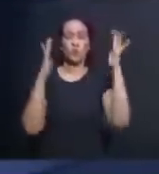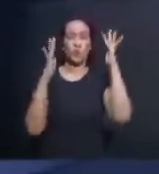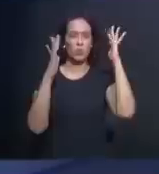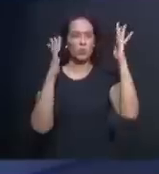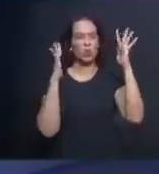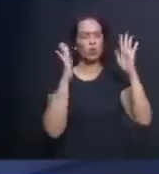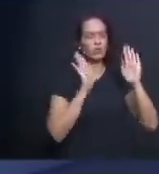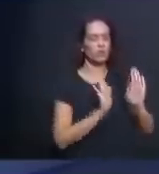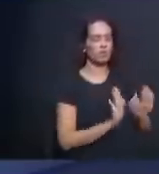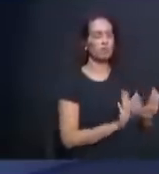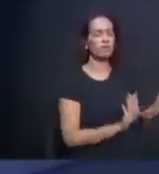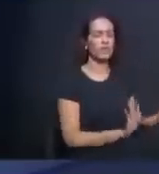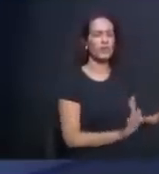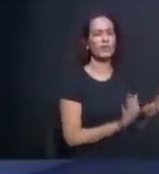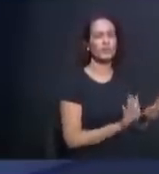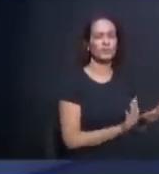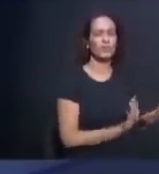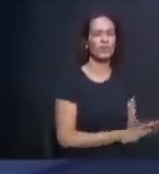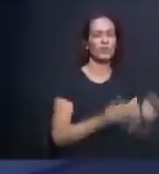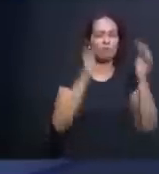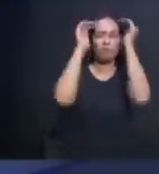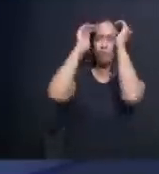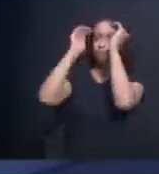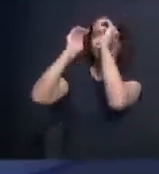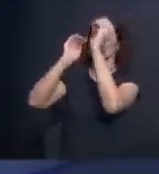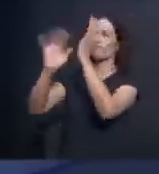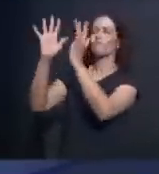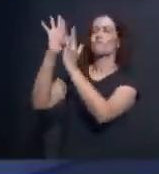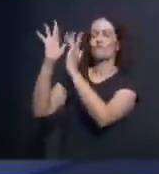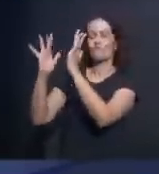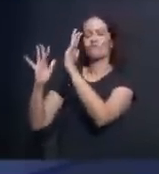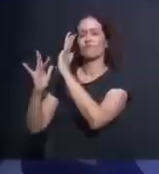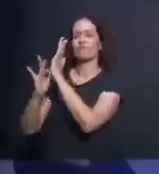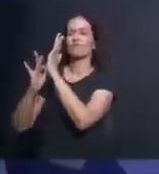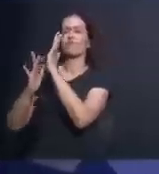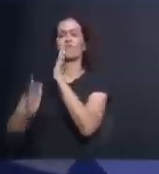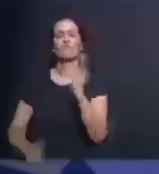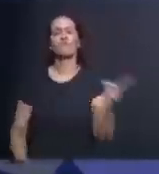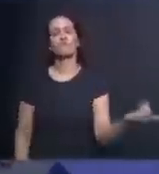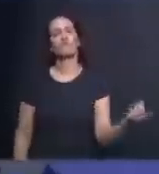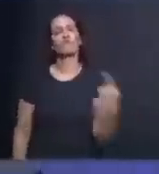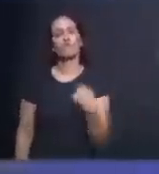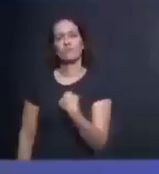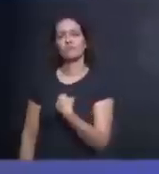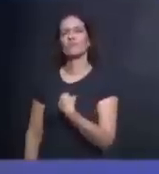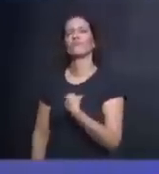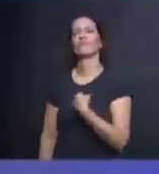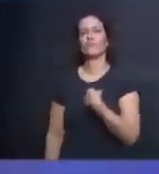Mais alto você puder nos dar. E yeah.